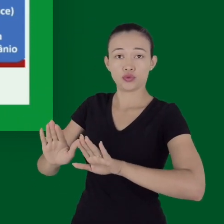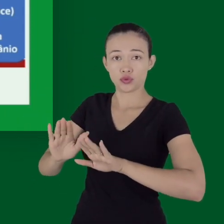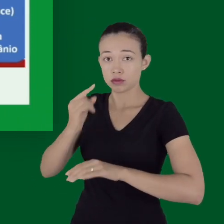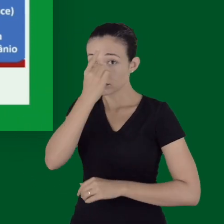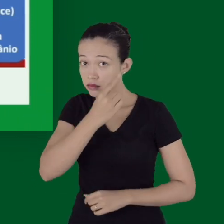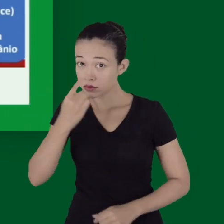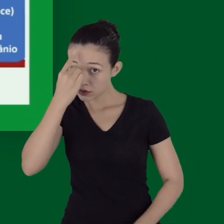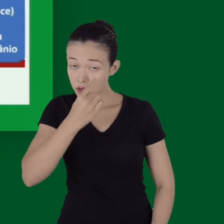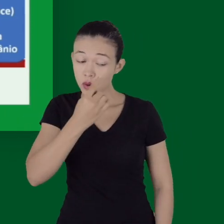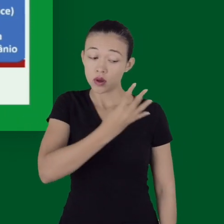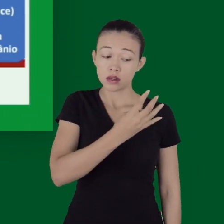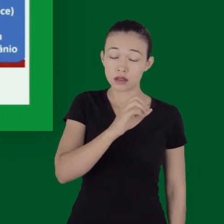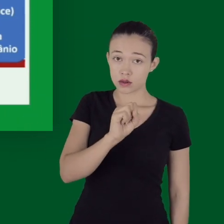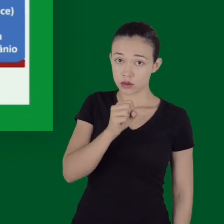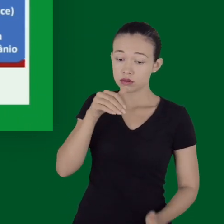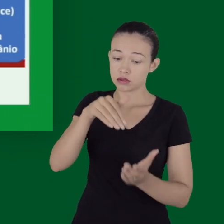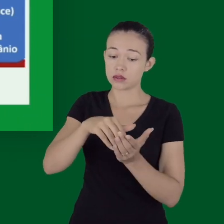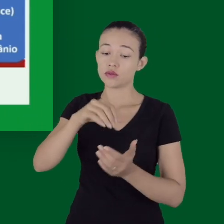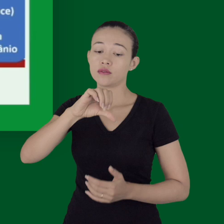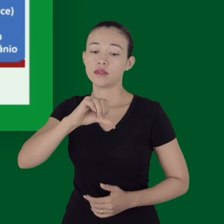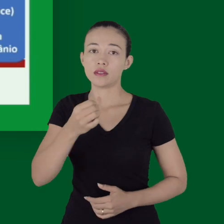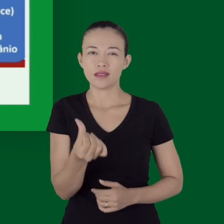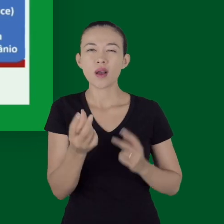indicações anteriores do paciente grau 3.